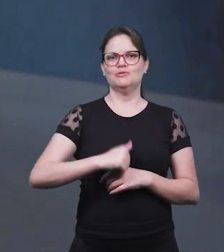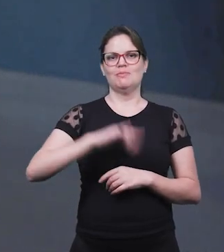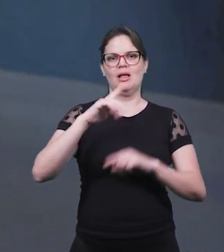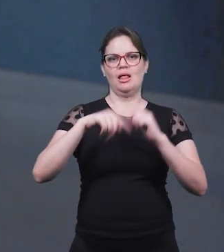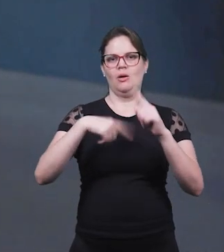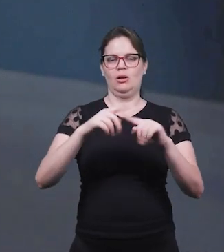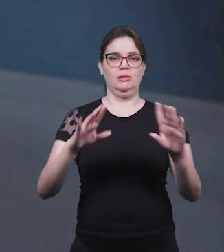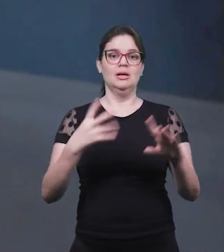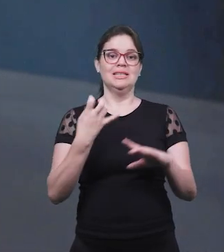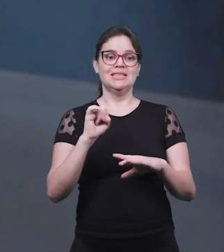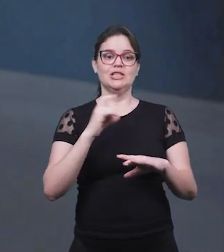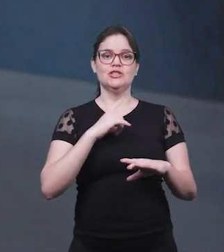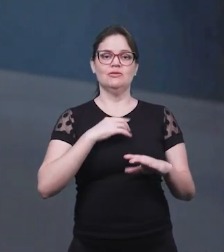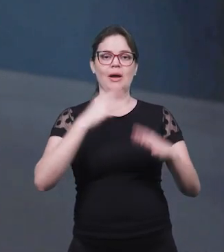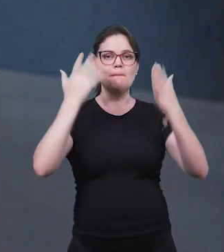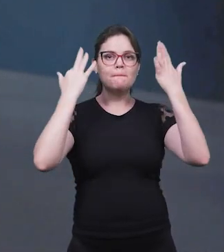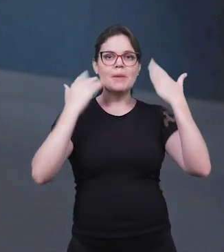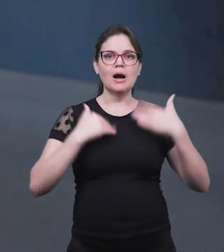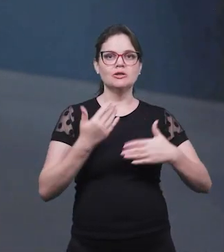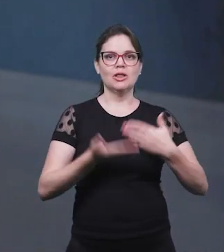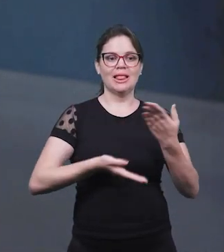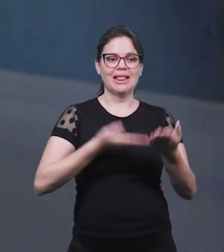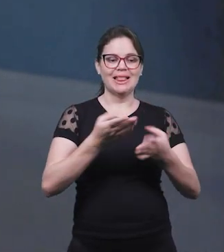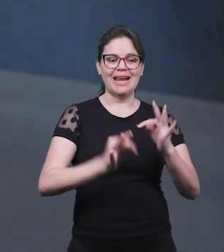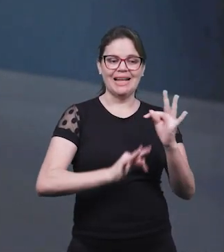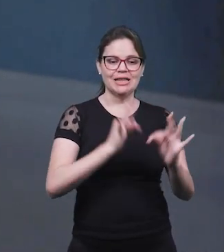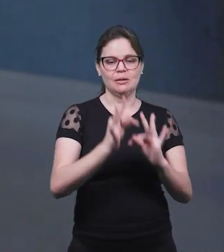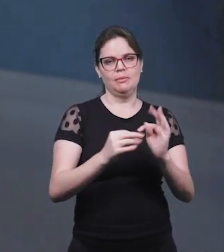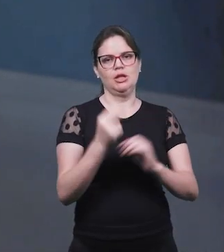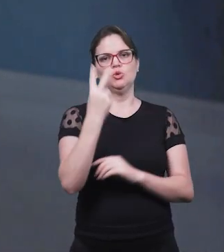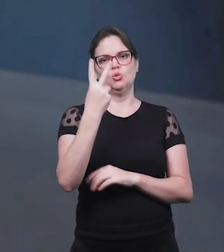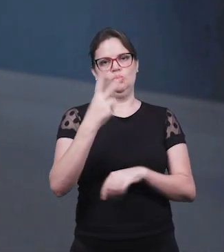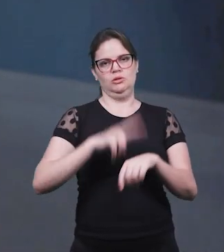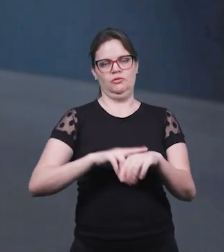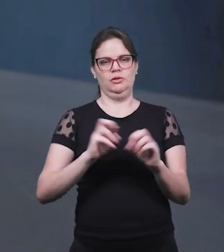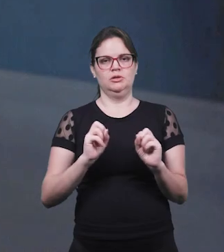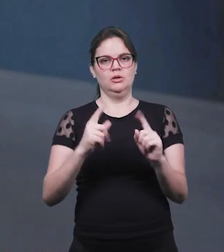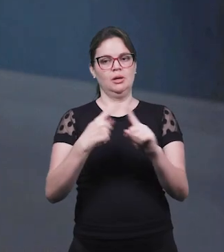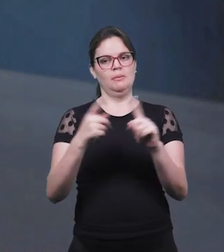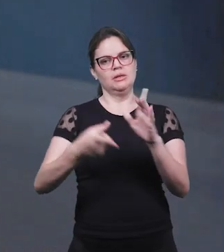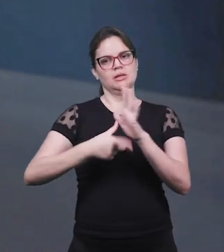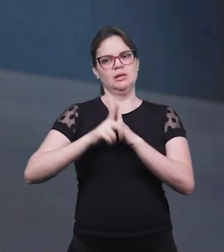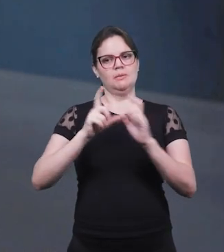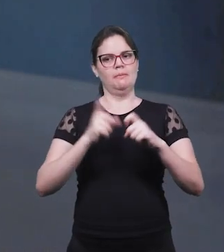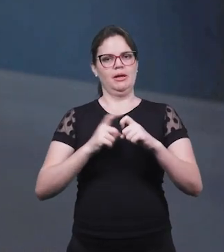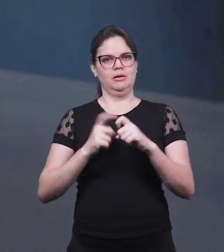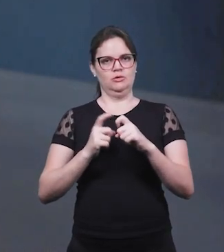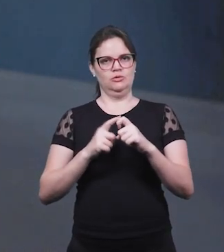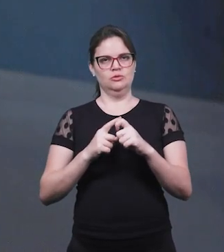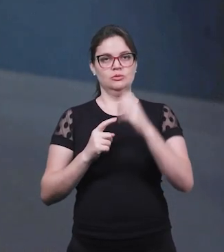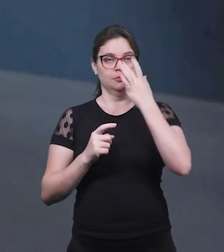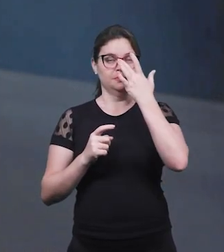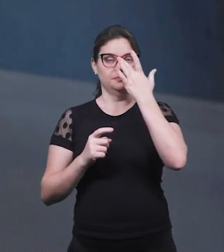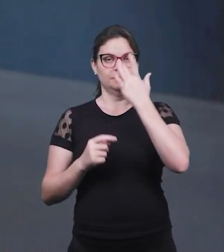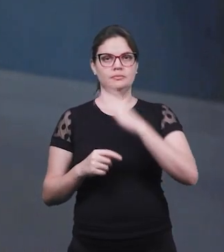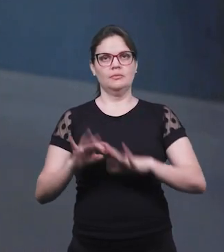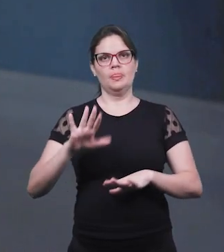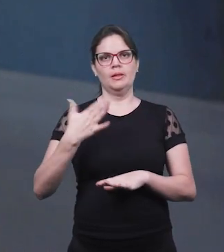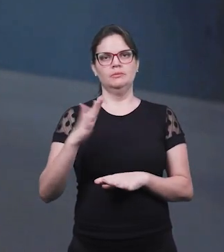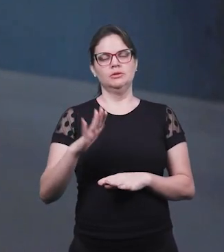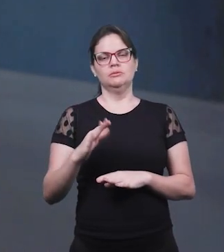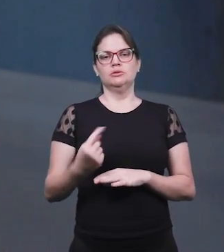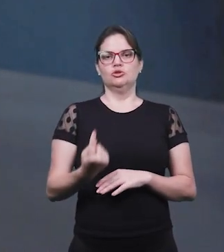Aí pode-se dar 2 banhos por semana, mas aí sob prescrição médica. Mas, em média,